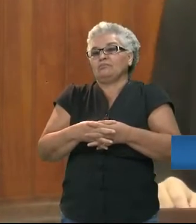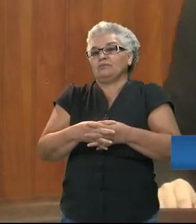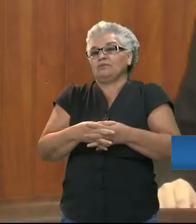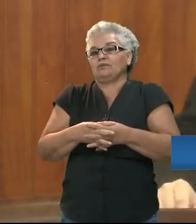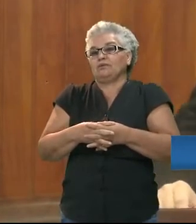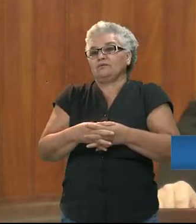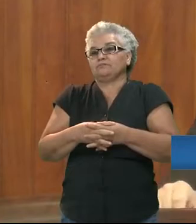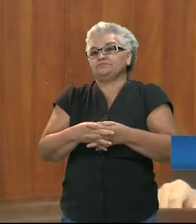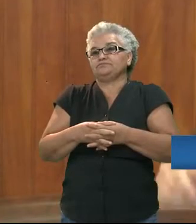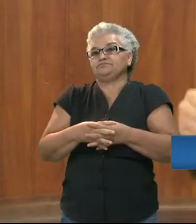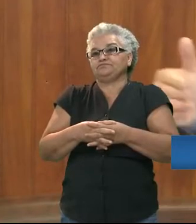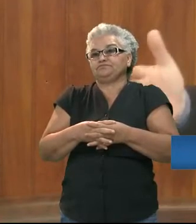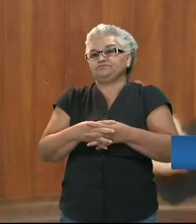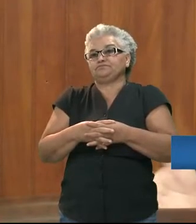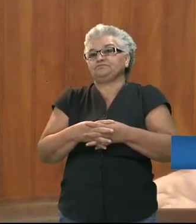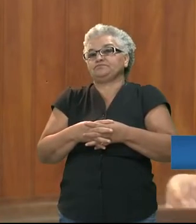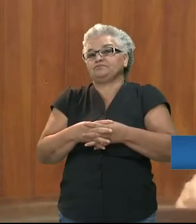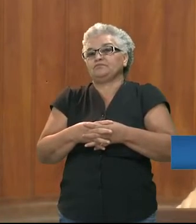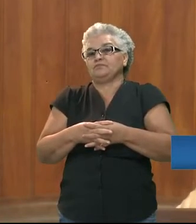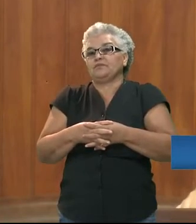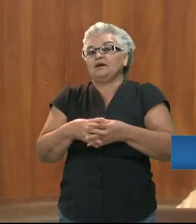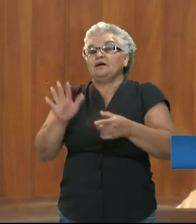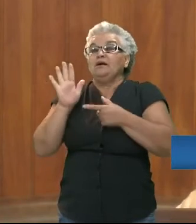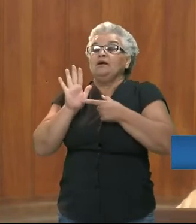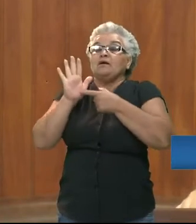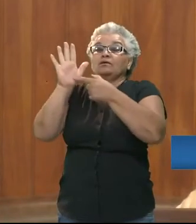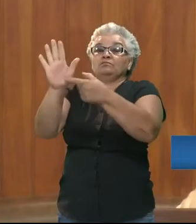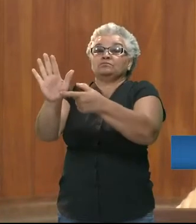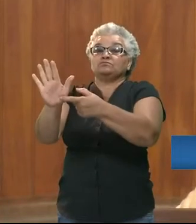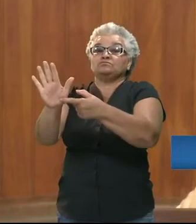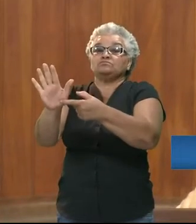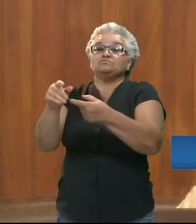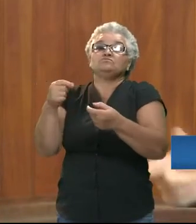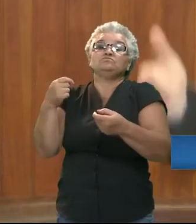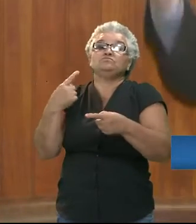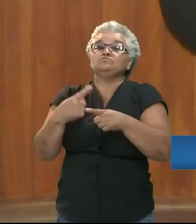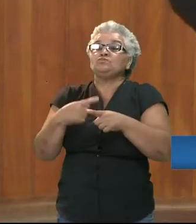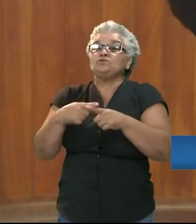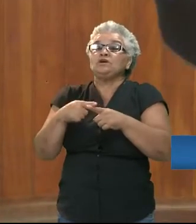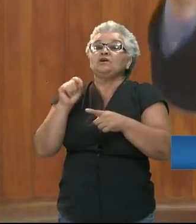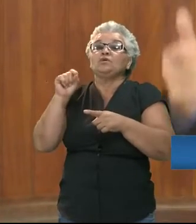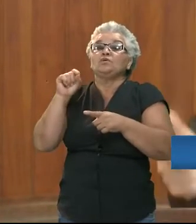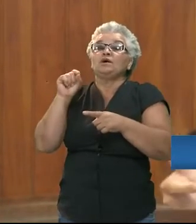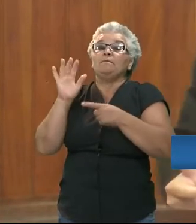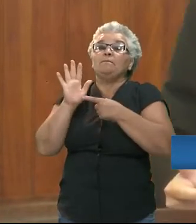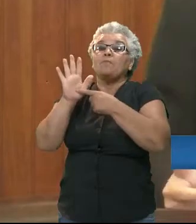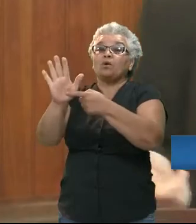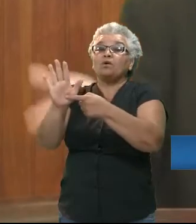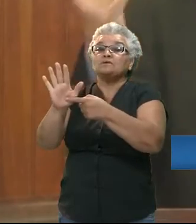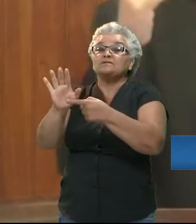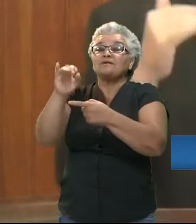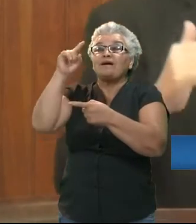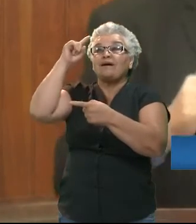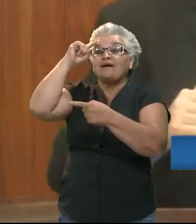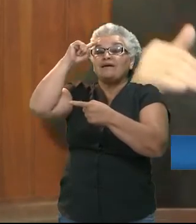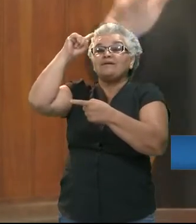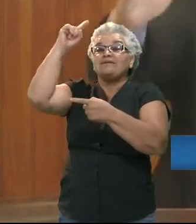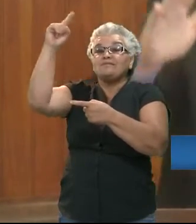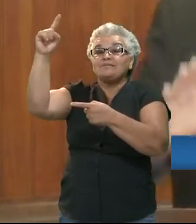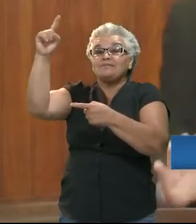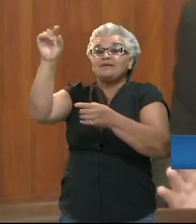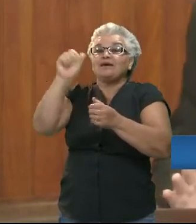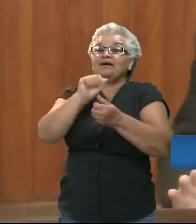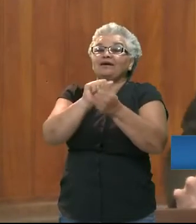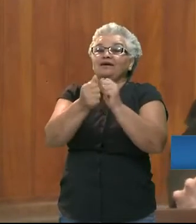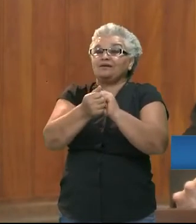pelo Executivo, na exposição de motivos, eles fazem referência à intenção da administração de equacionar ao longo